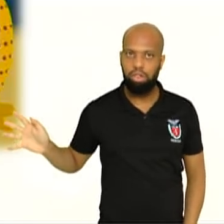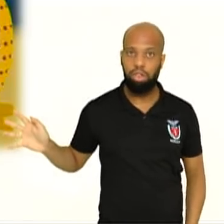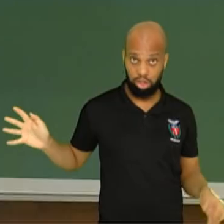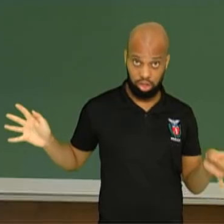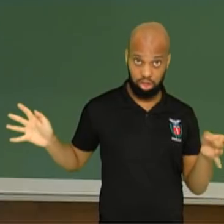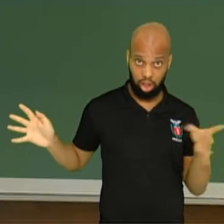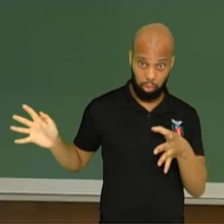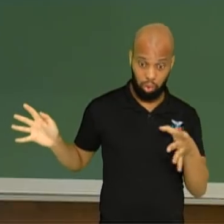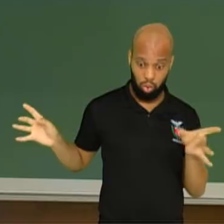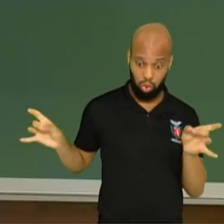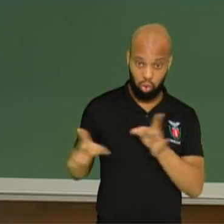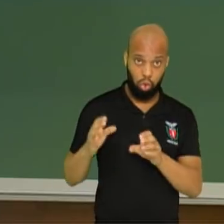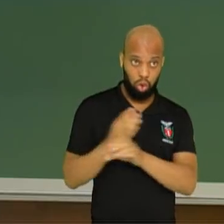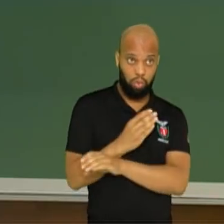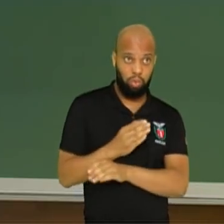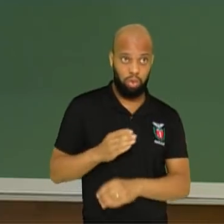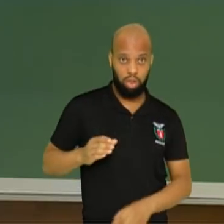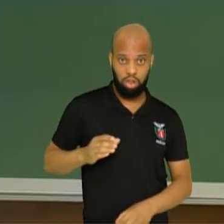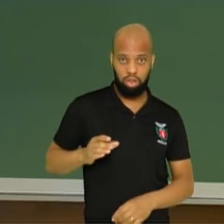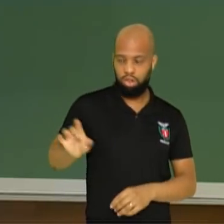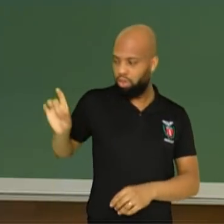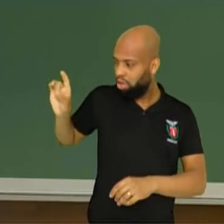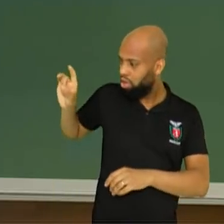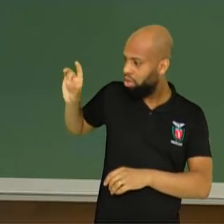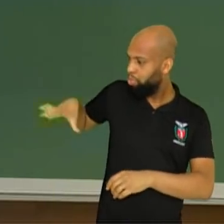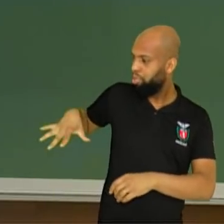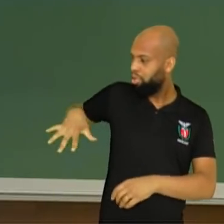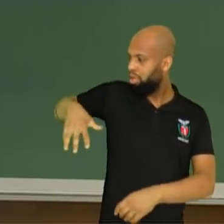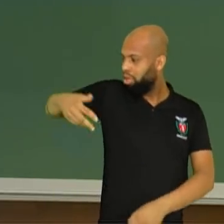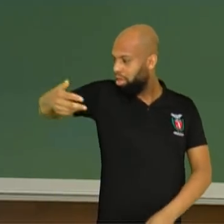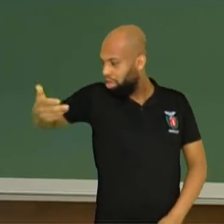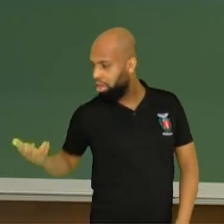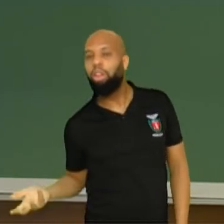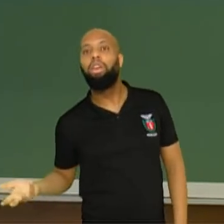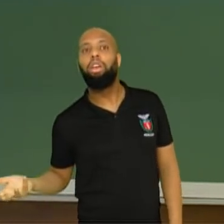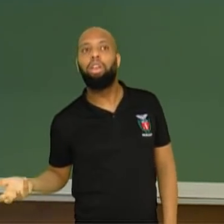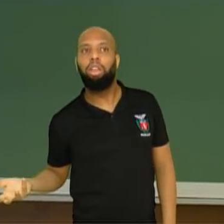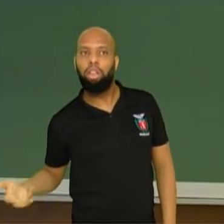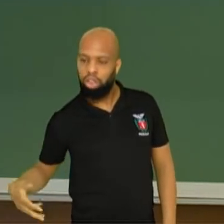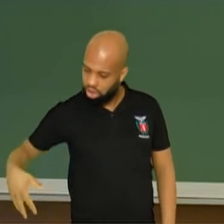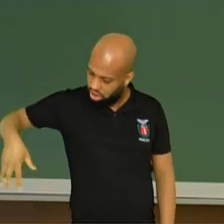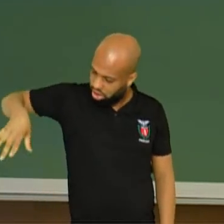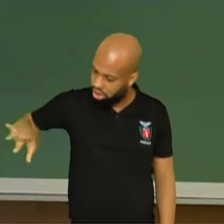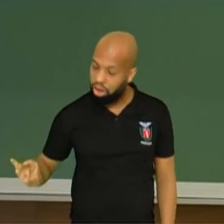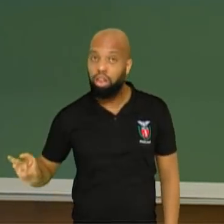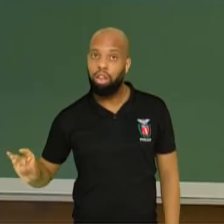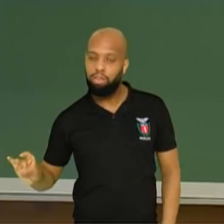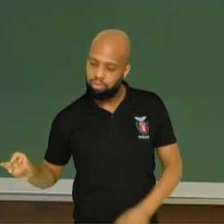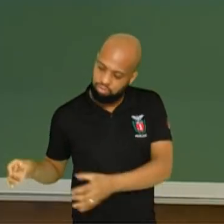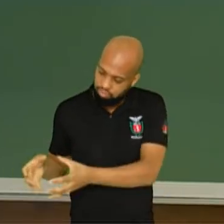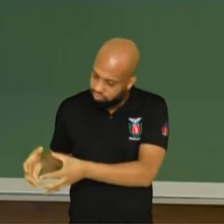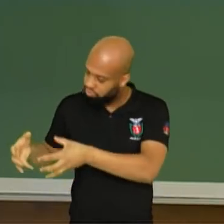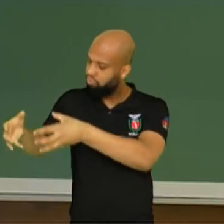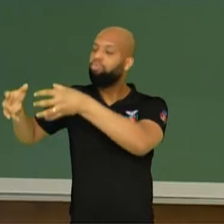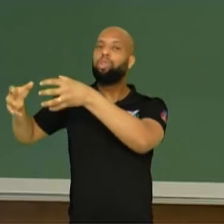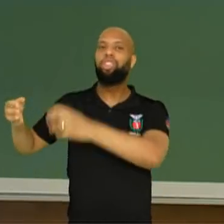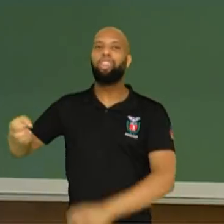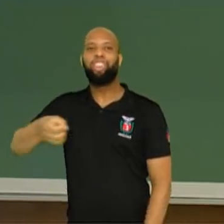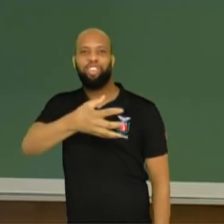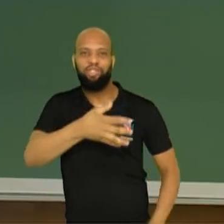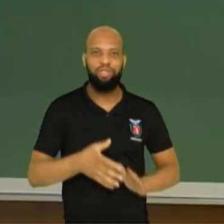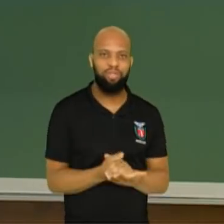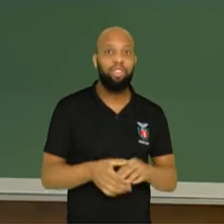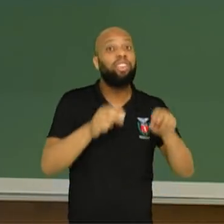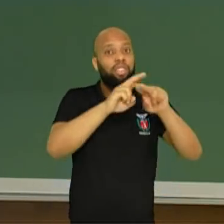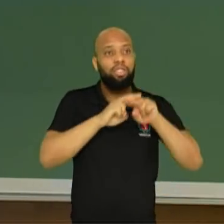todas as células organizadas, ela solta ele, ele cai no substrato, se fixa e dá origem a uma nova esponja.